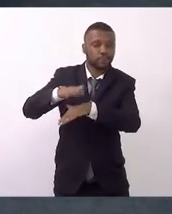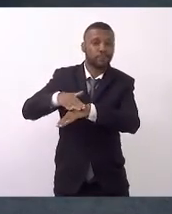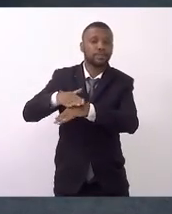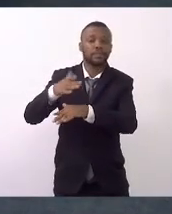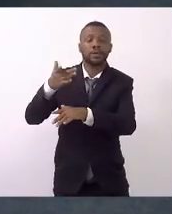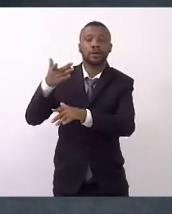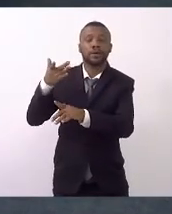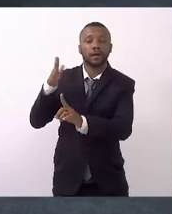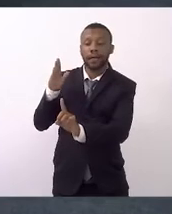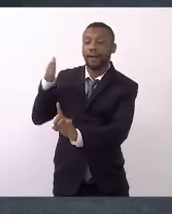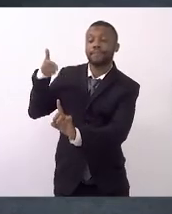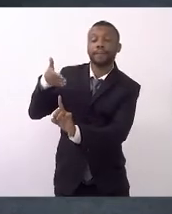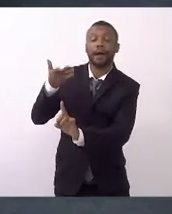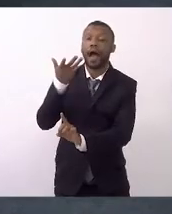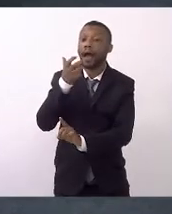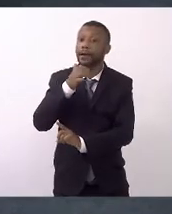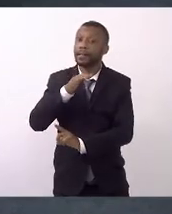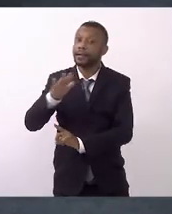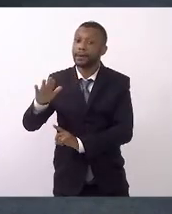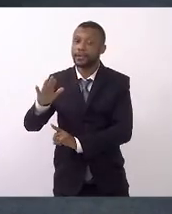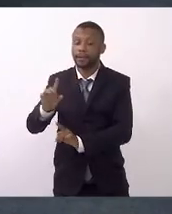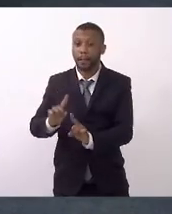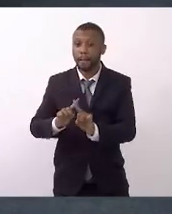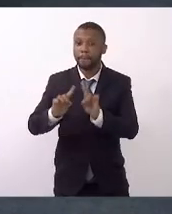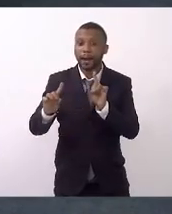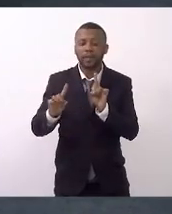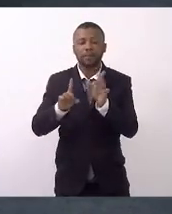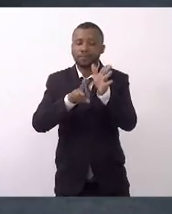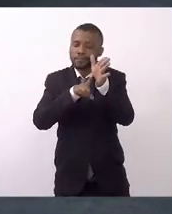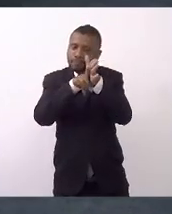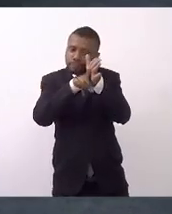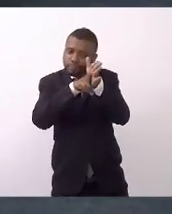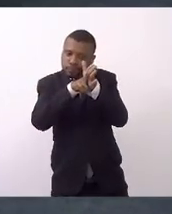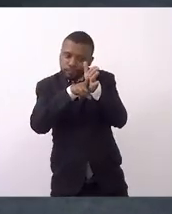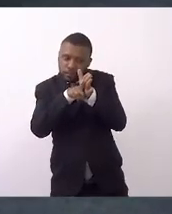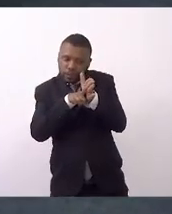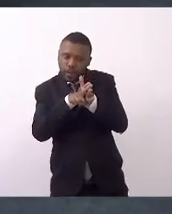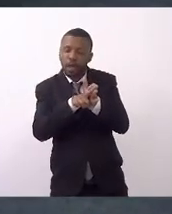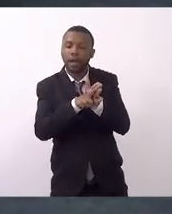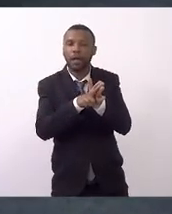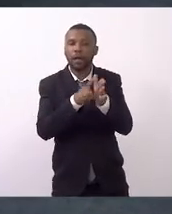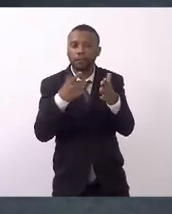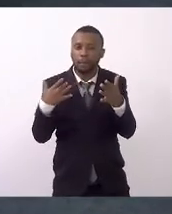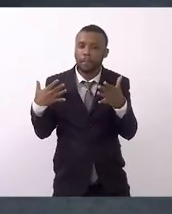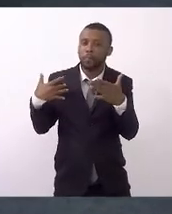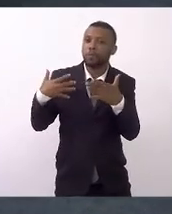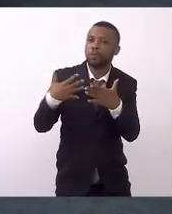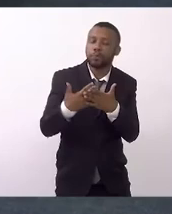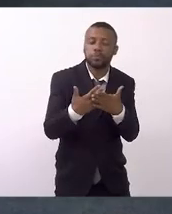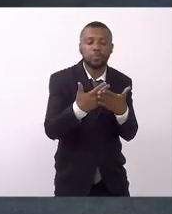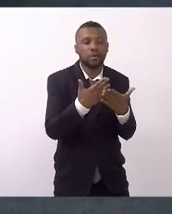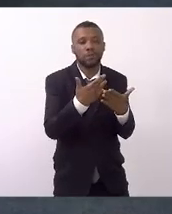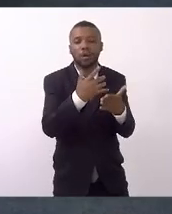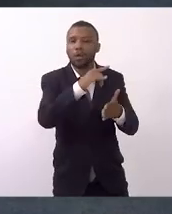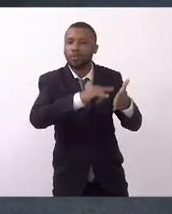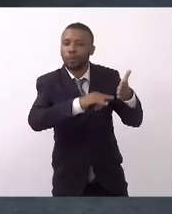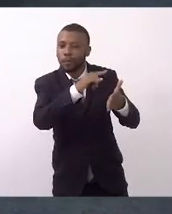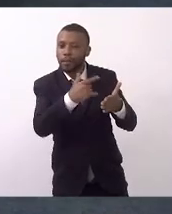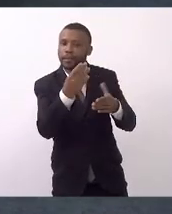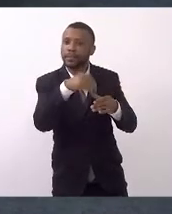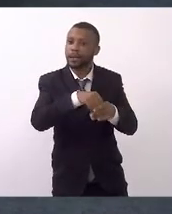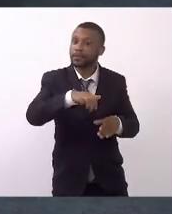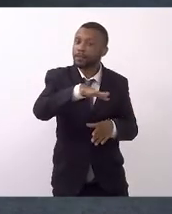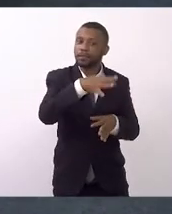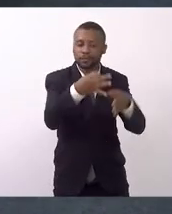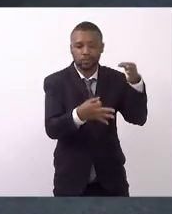diretamente a criança, mas fui buscar luz nos tribunais. E encontrei exatamente uma decisão